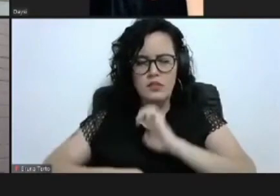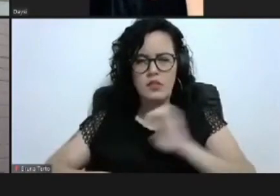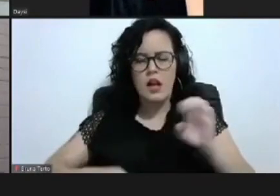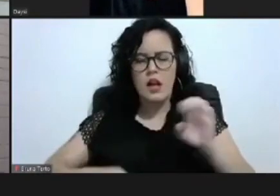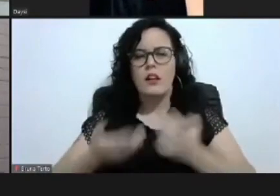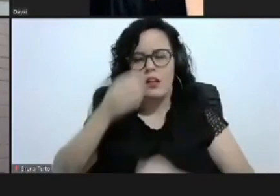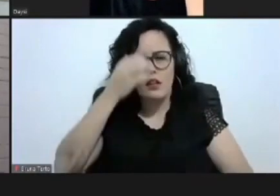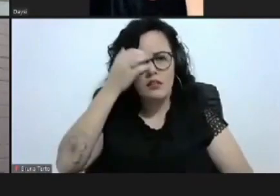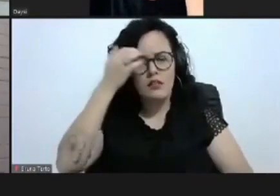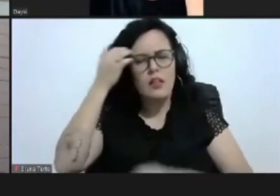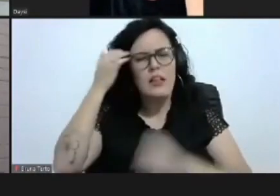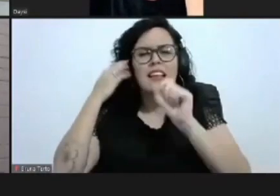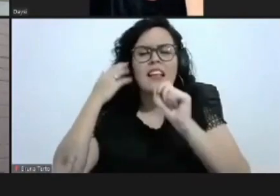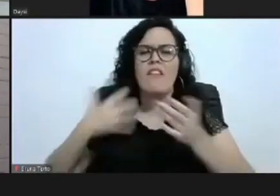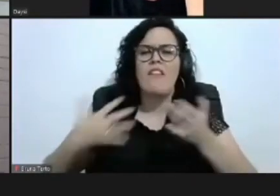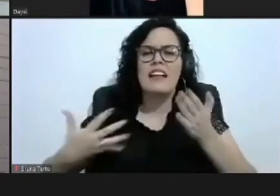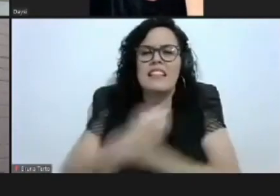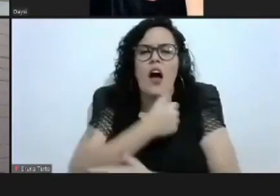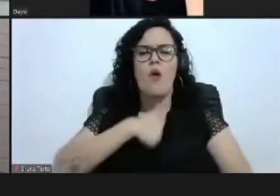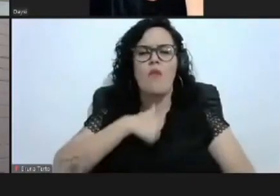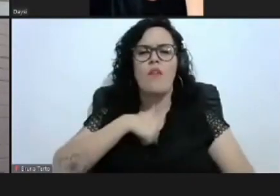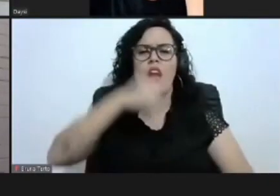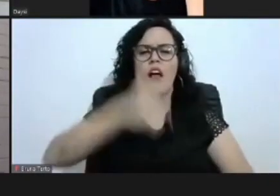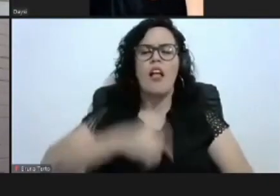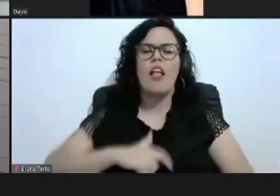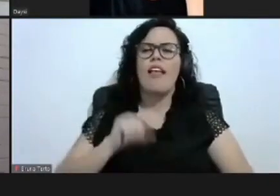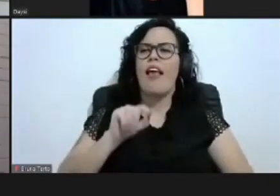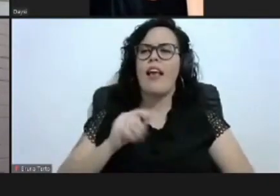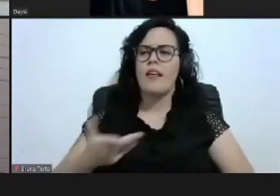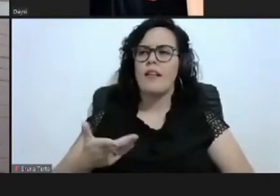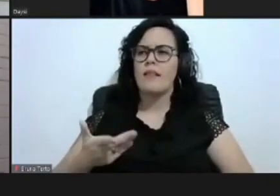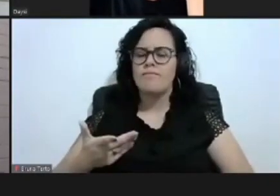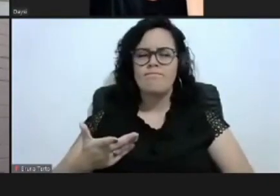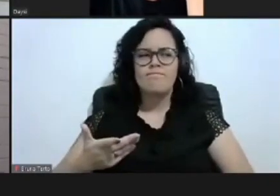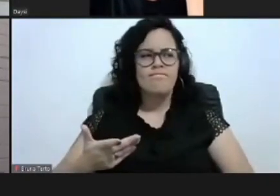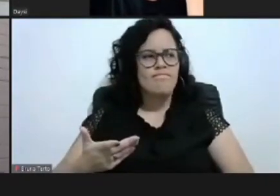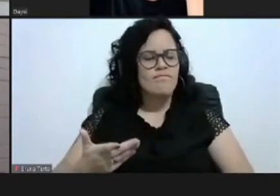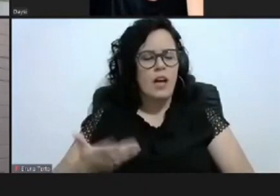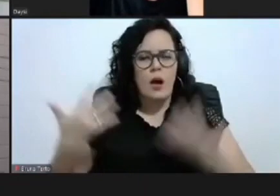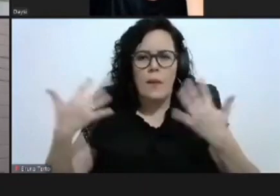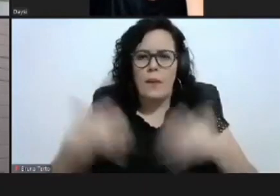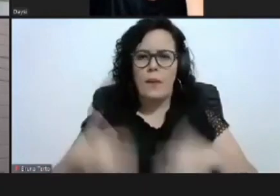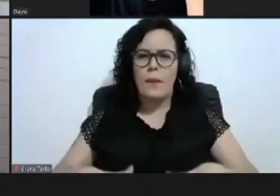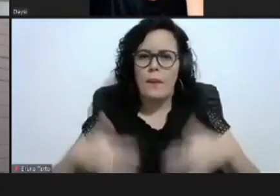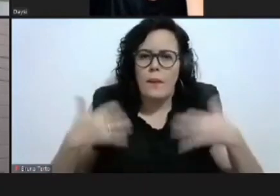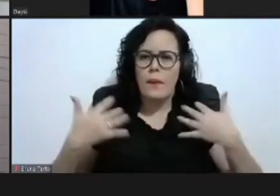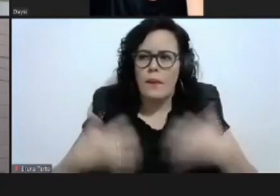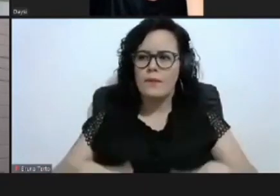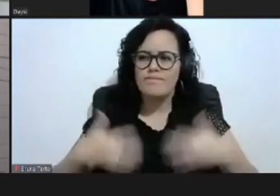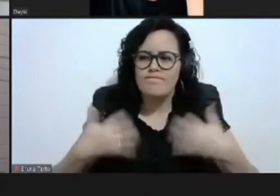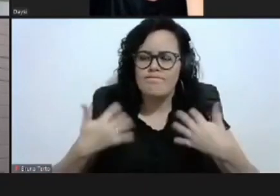vai me salvar? Eu não vou sobreviver até o final do ano. Eu não chego até o final da década. Né?